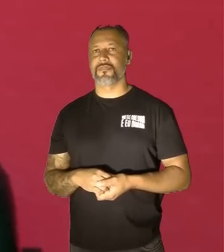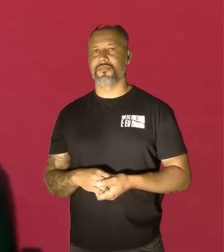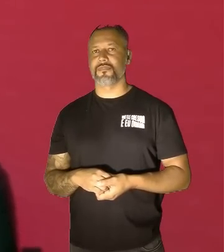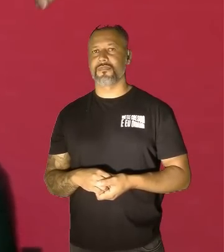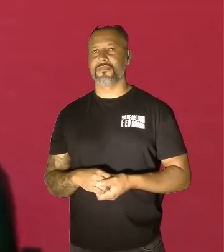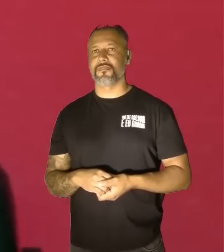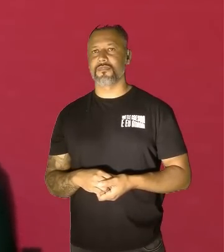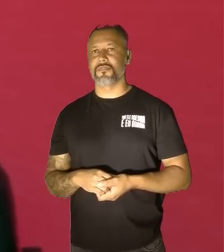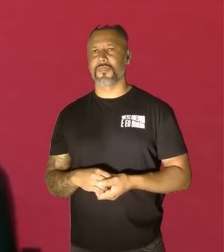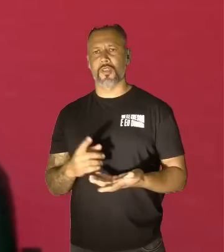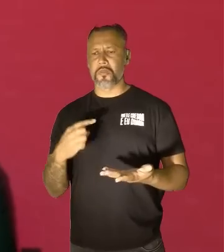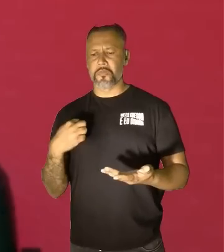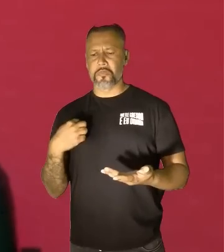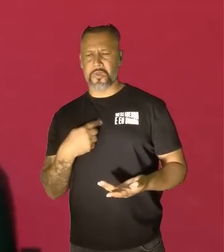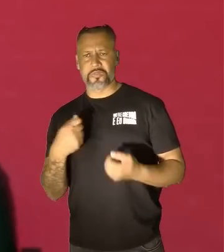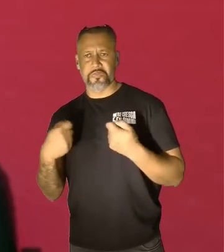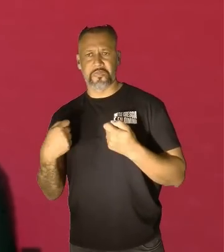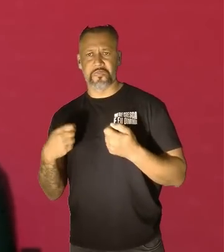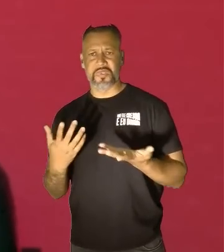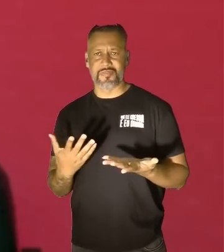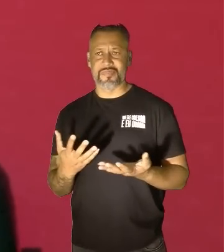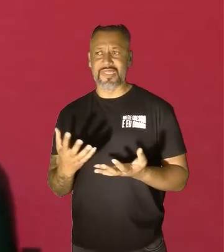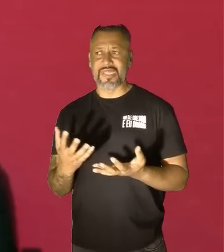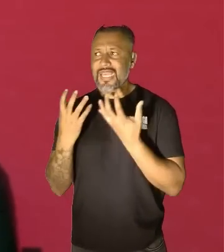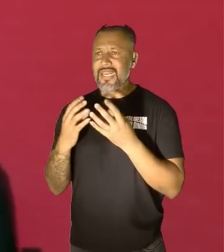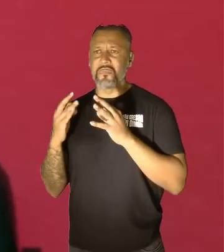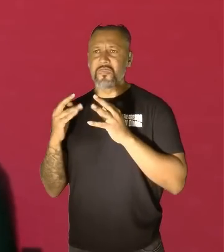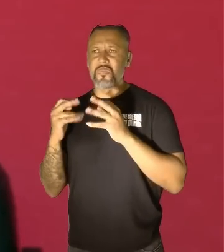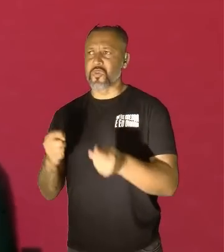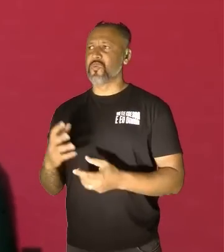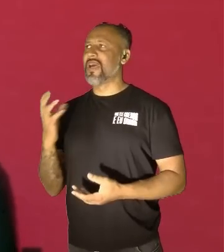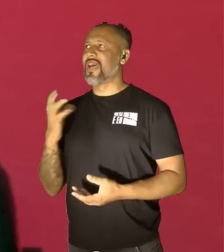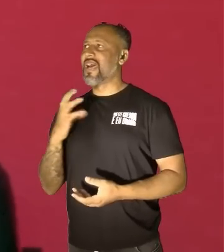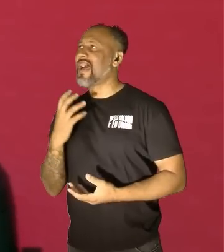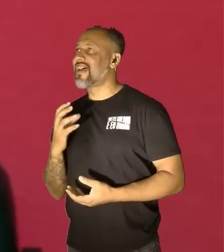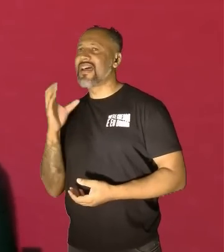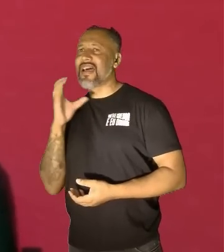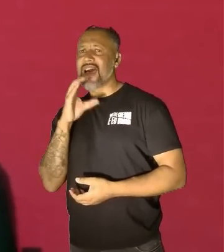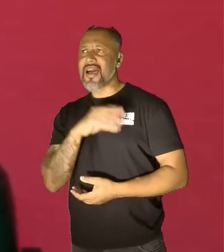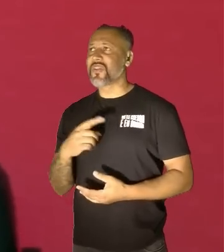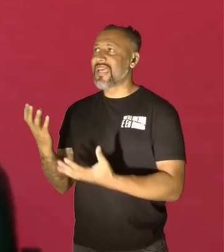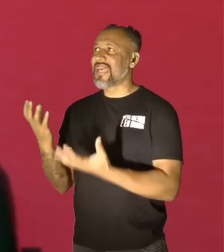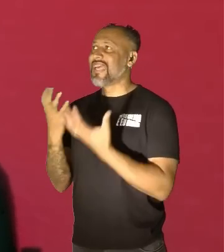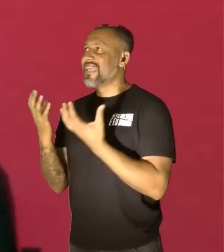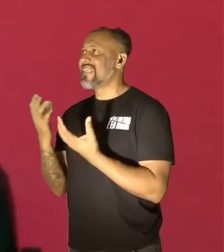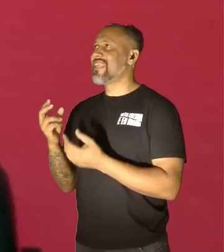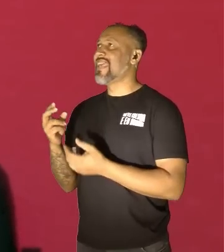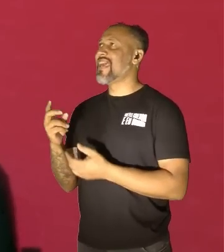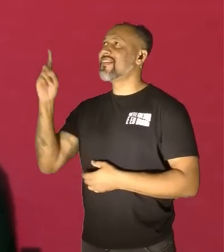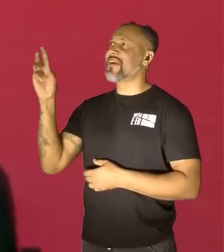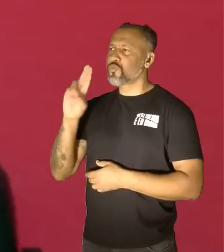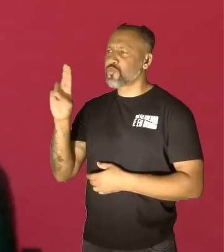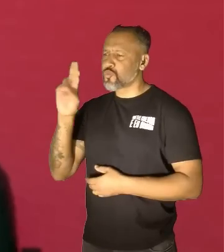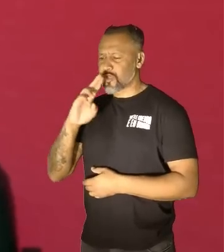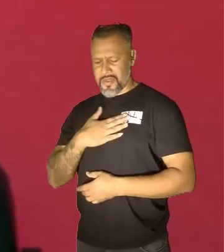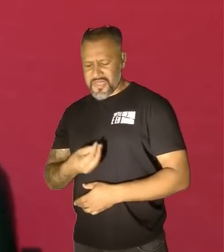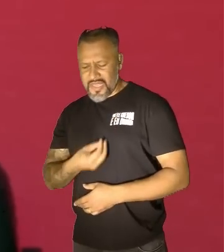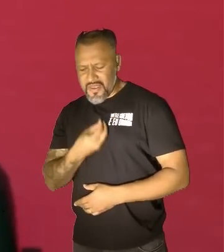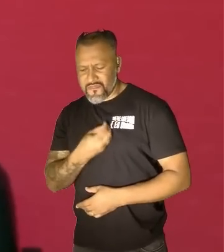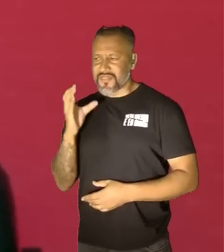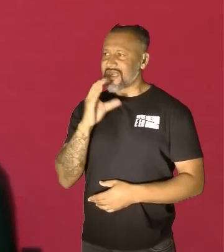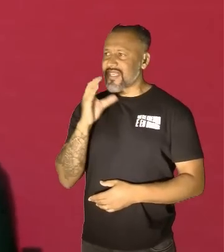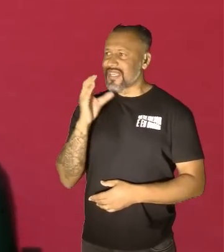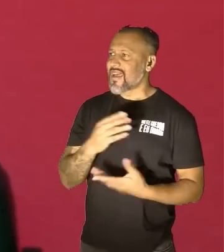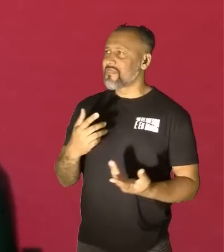para ser enviado, não tenha pressa para ser usado, não tenha pressa para ser líder, não tenha pressa para ser uma pessoa diferente, não